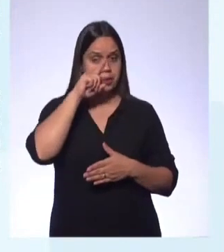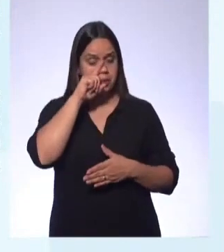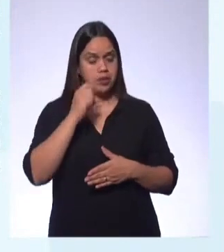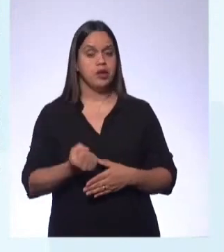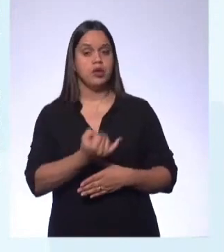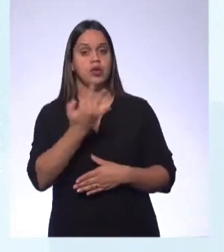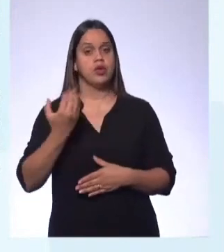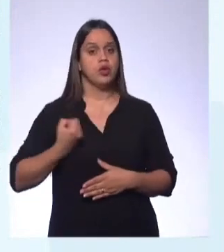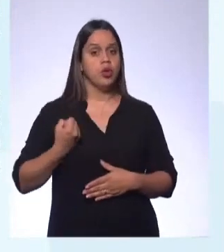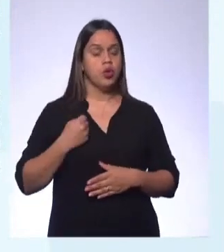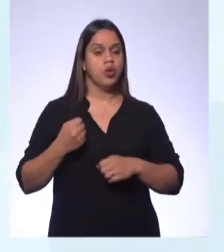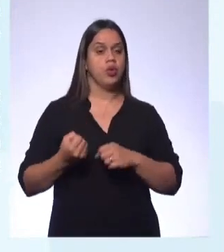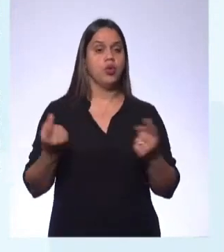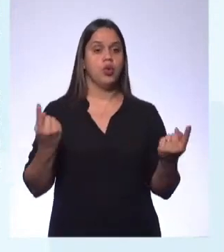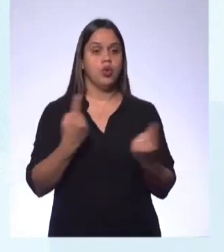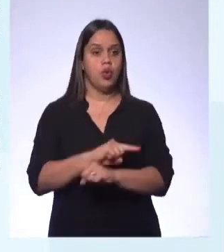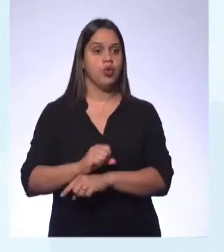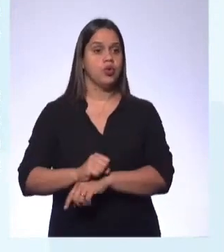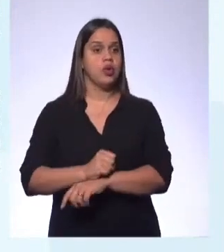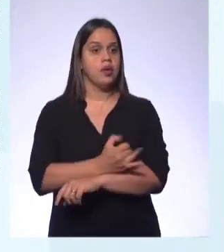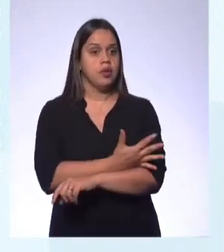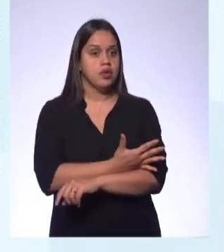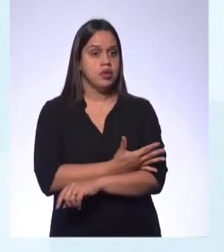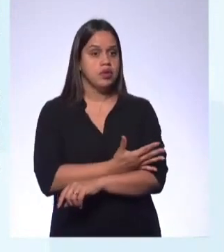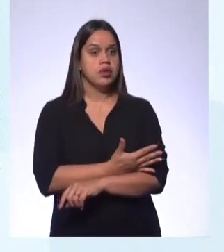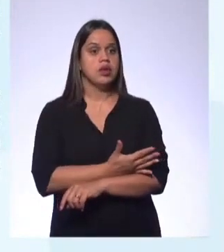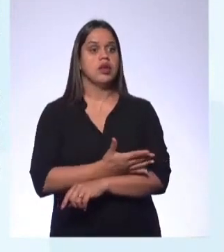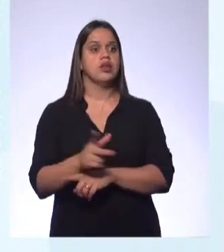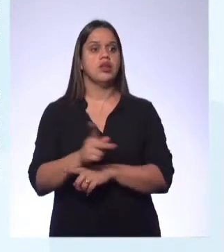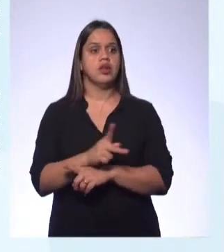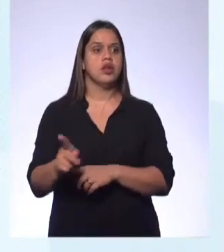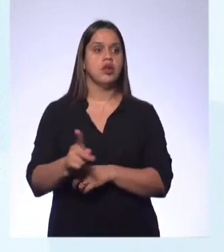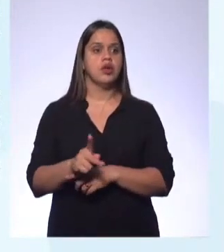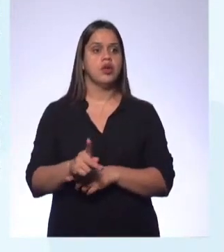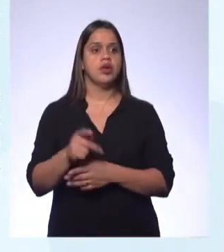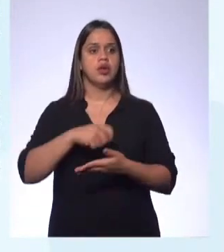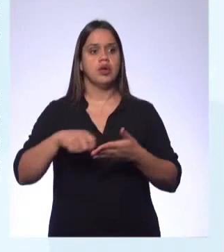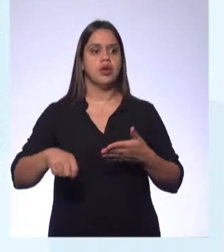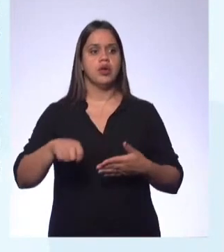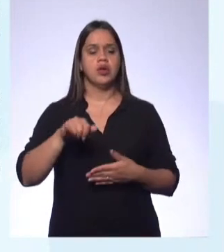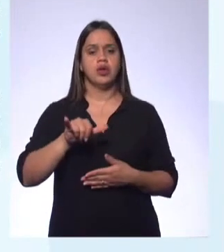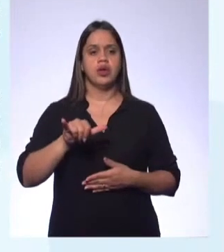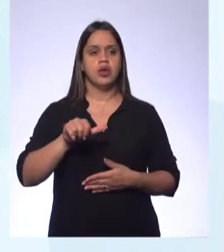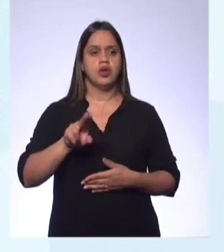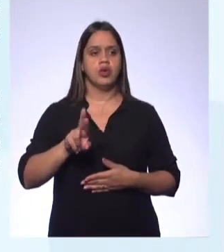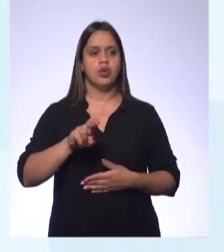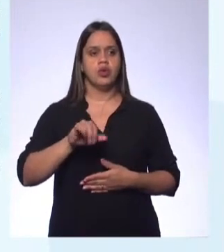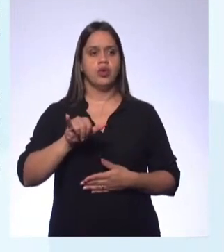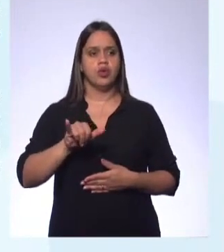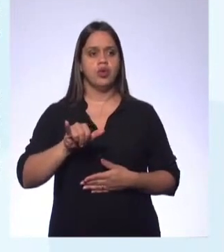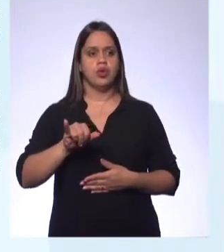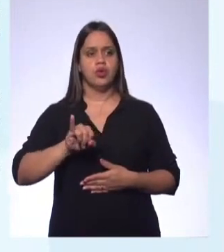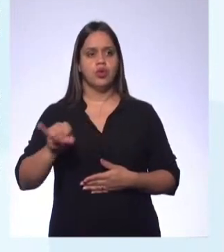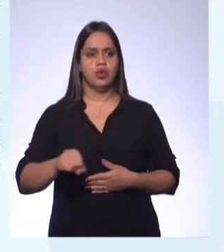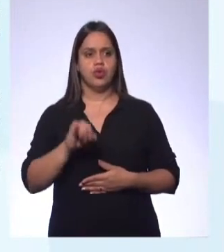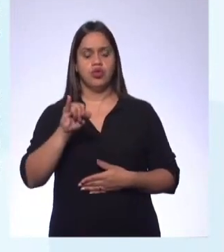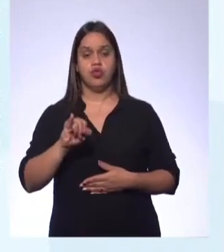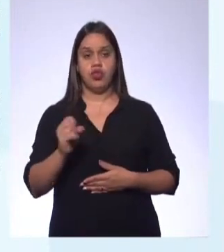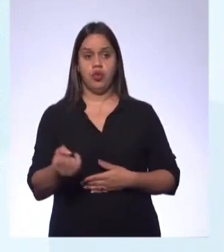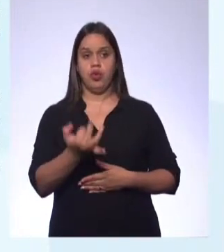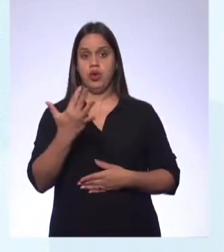emoção, escrito pelo professor Yuri Kaustefrank, no Brasil, o número de